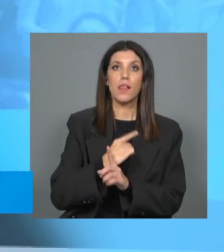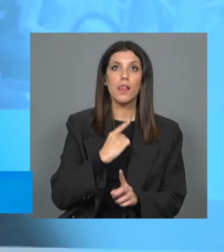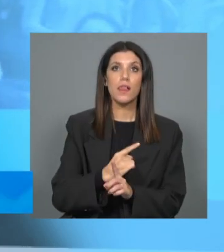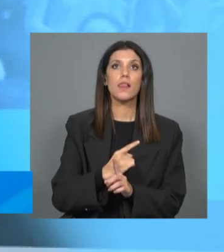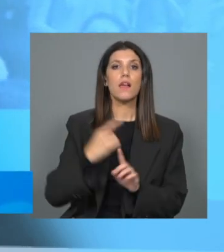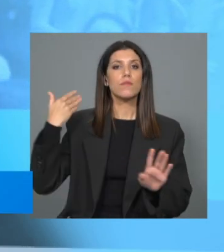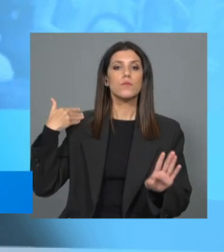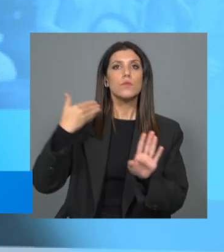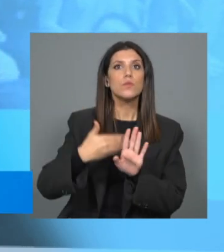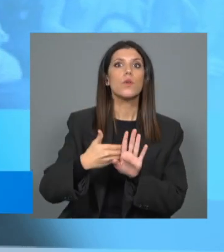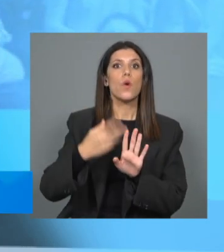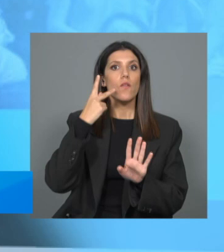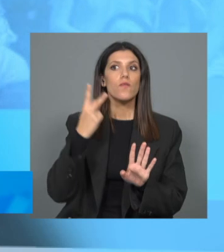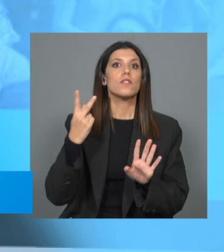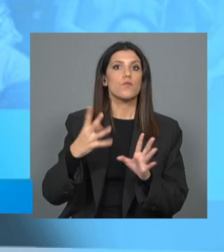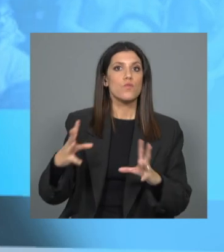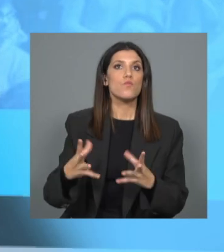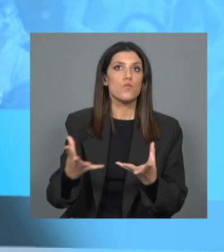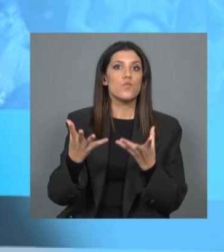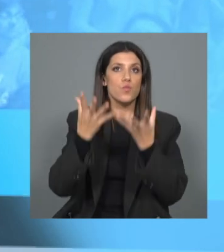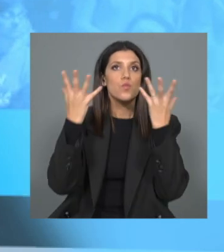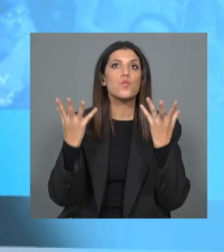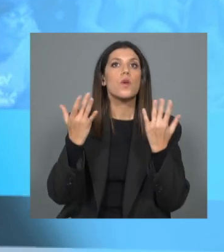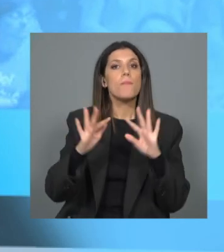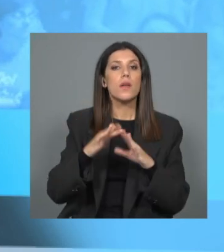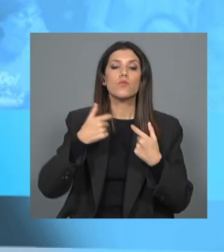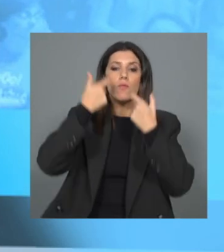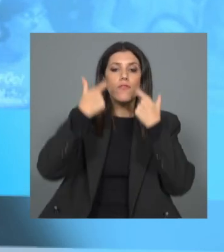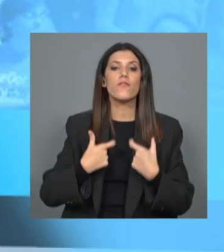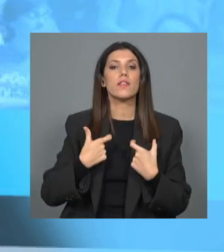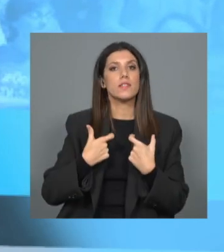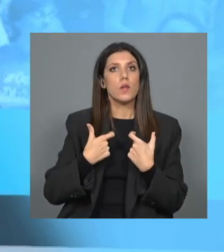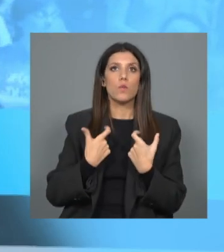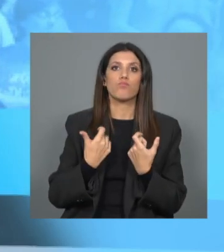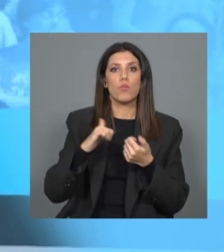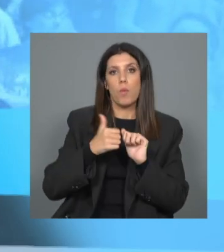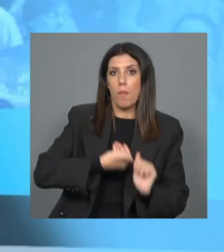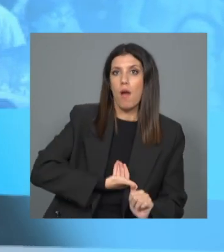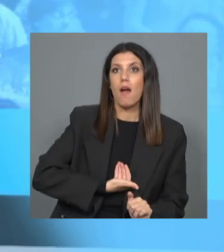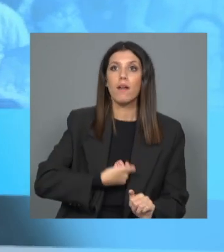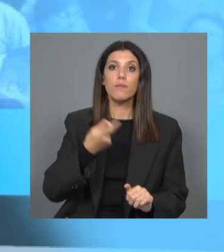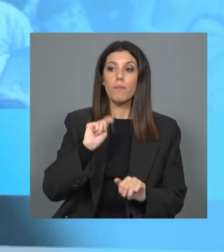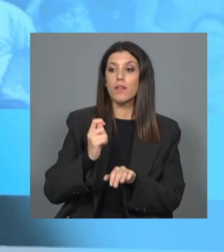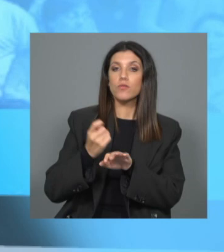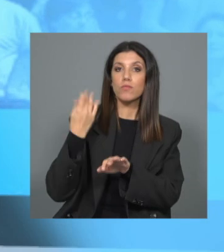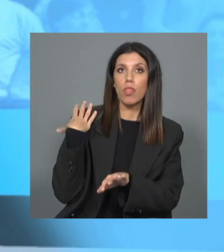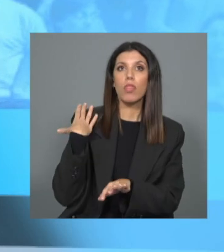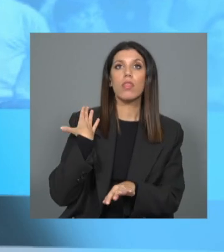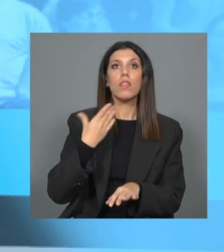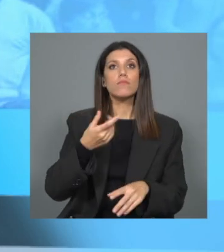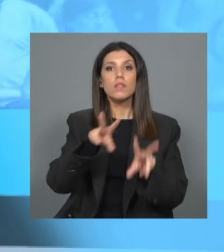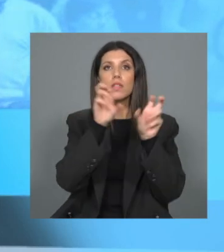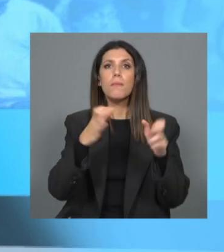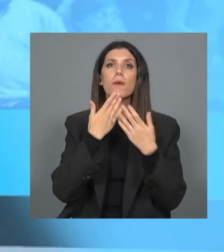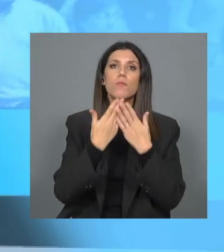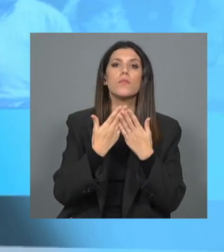forma cada vez mais intensa, apesar das limitações físicas. Nos últimos meses, um tema e um apelo foi recorrentemente